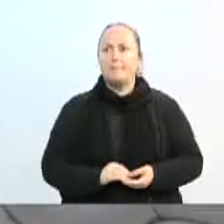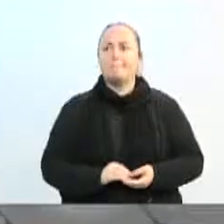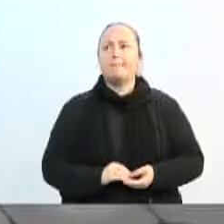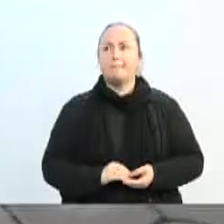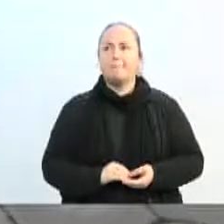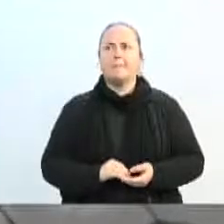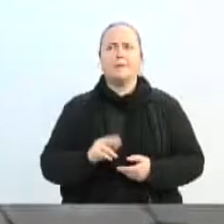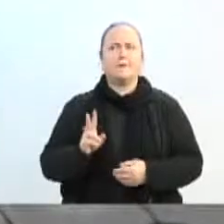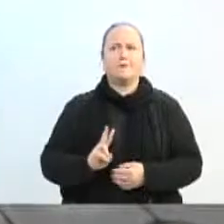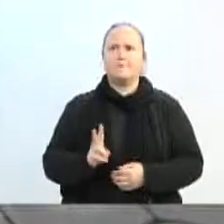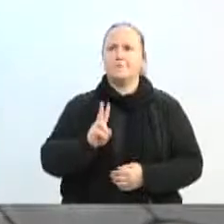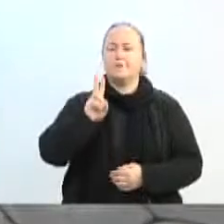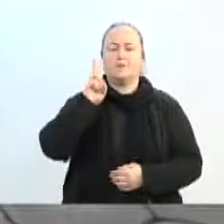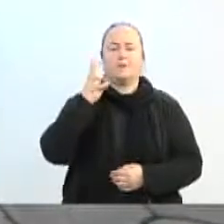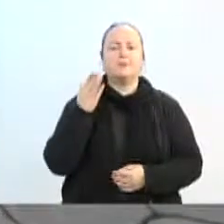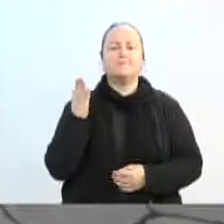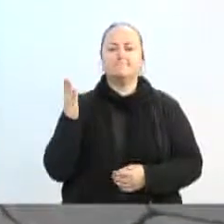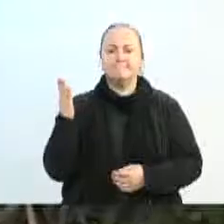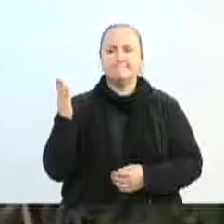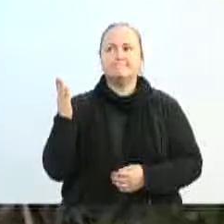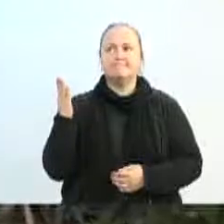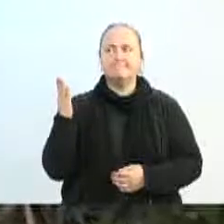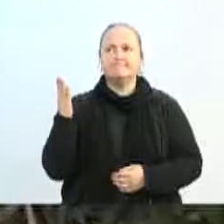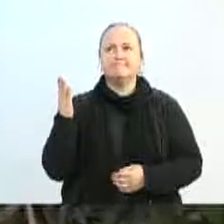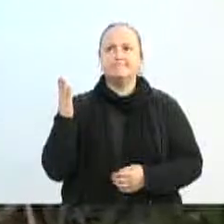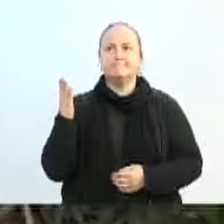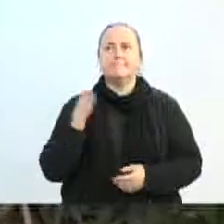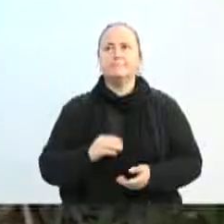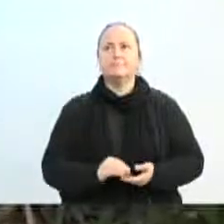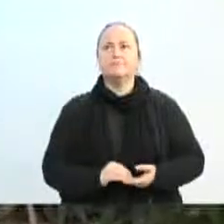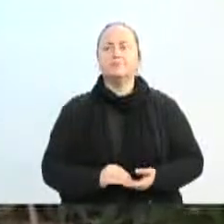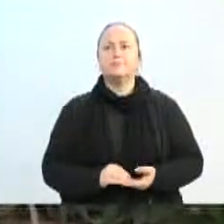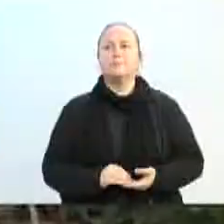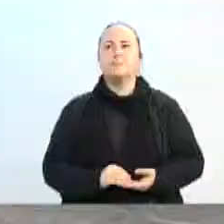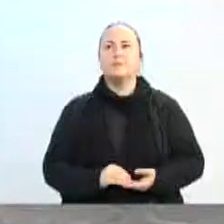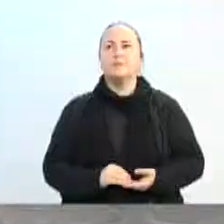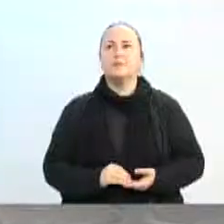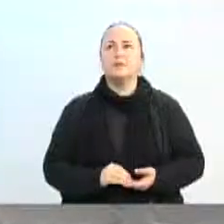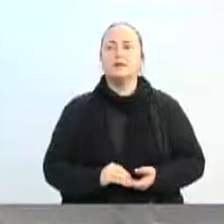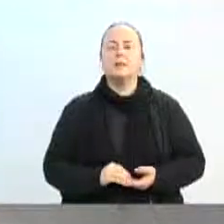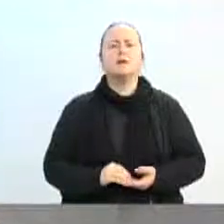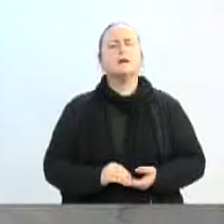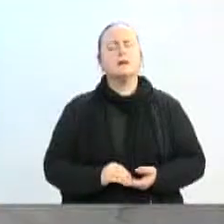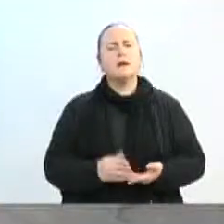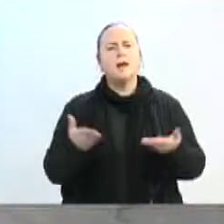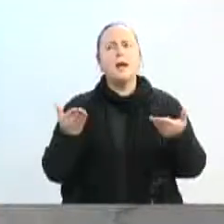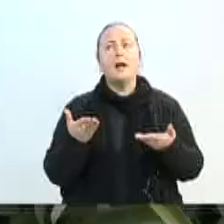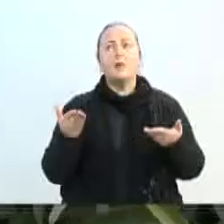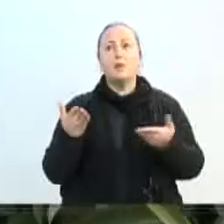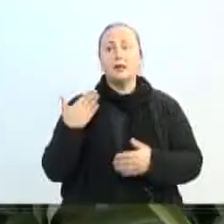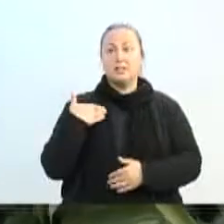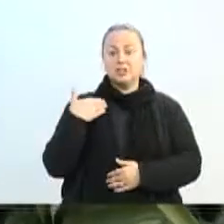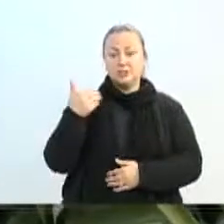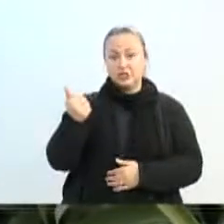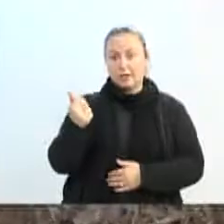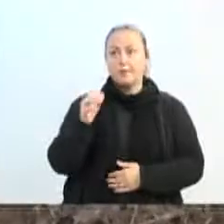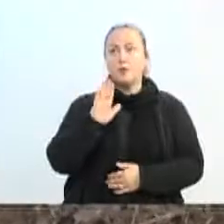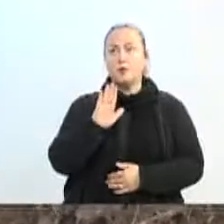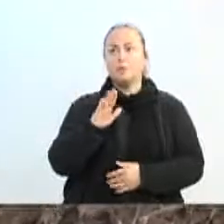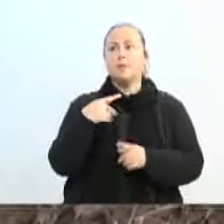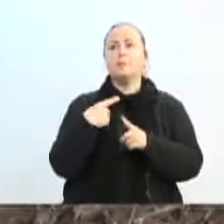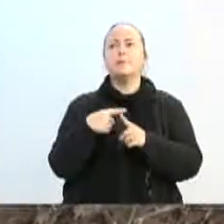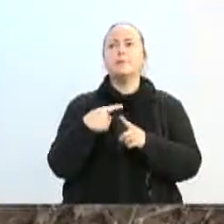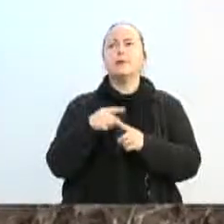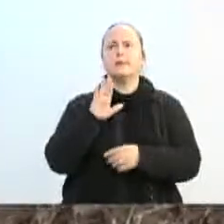conquista para aqueles moradores e não são chamados lá alguns dias por causa desse problema que vocês estão